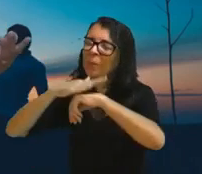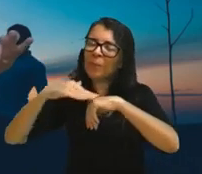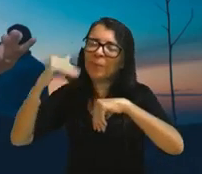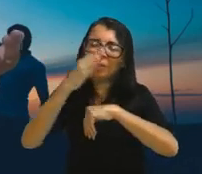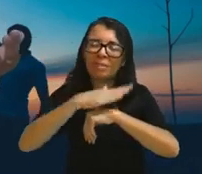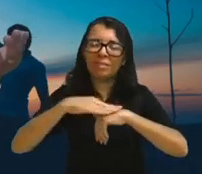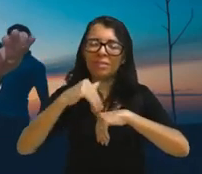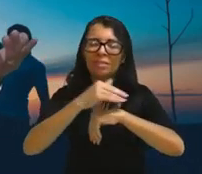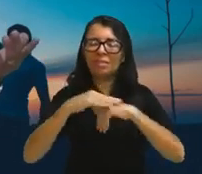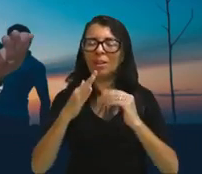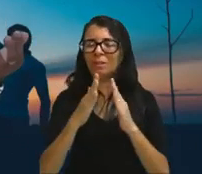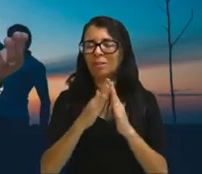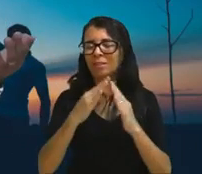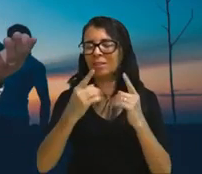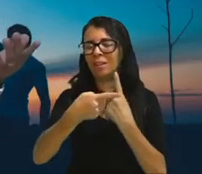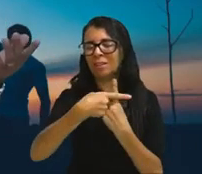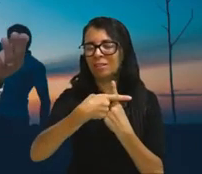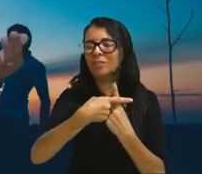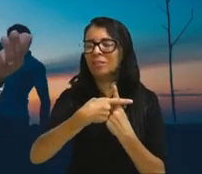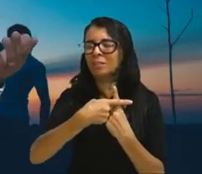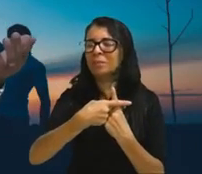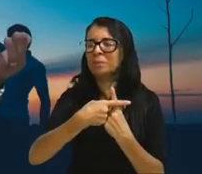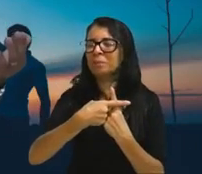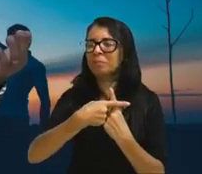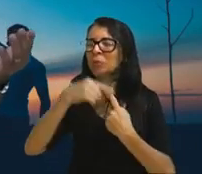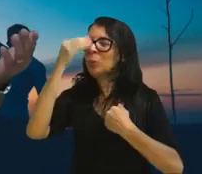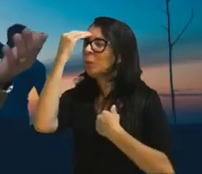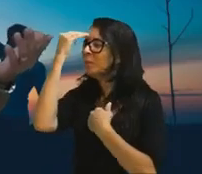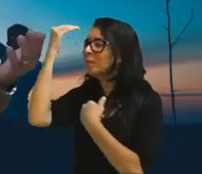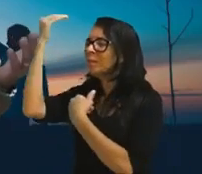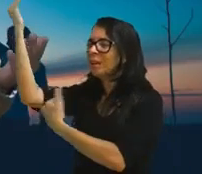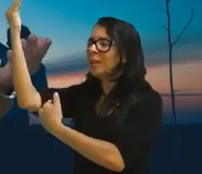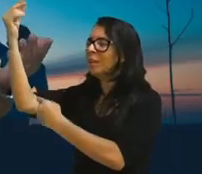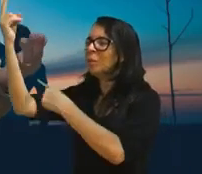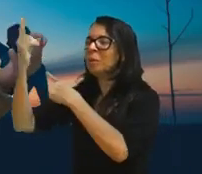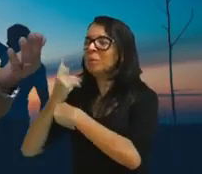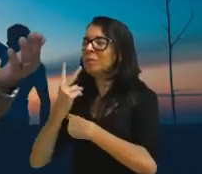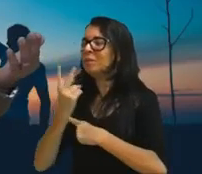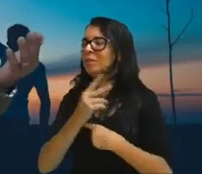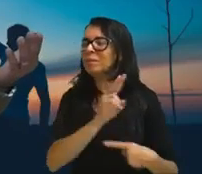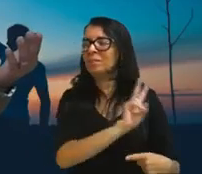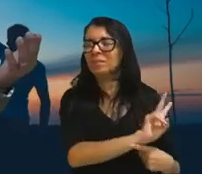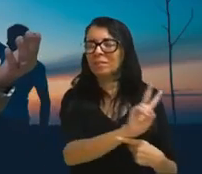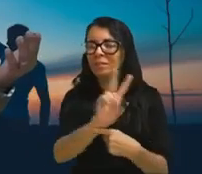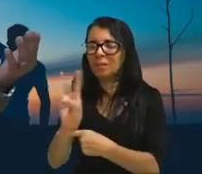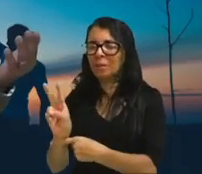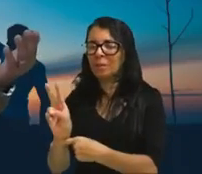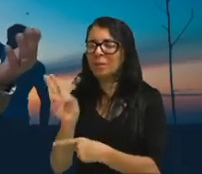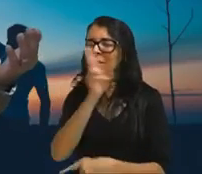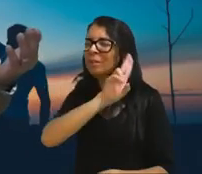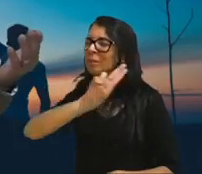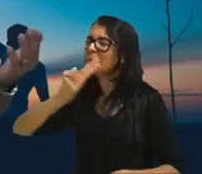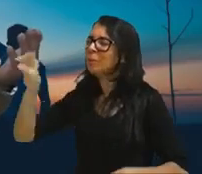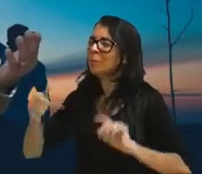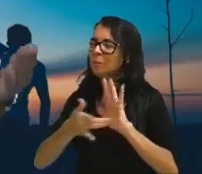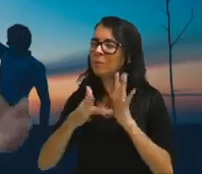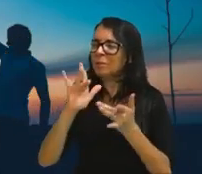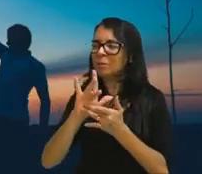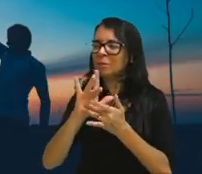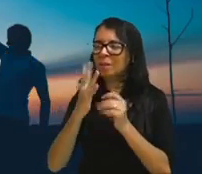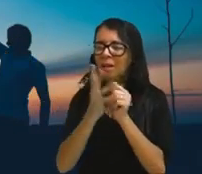sido sentinela da tua igreja, Senhor. Muito obrigado, Deus. Eu te agradeço em nome de Jesus. Amém. E graças a